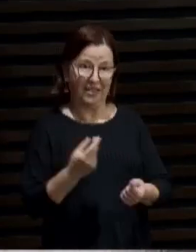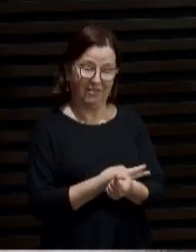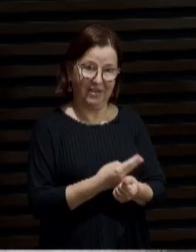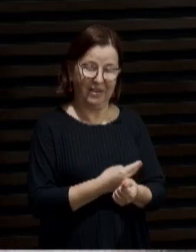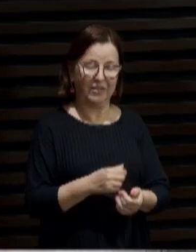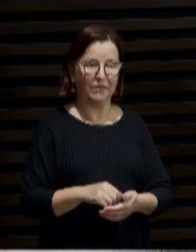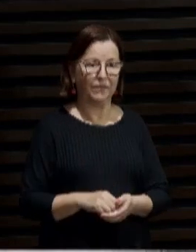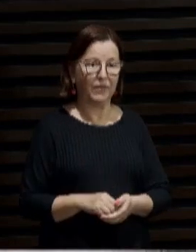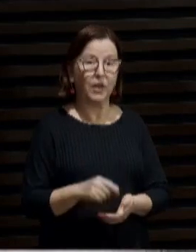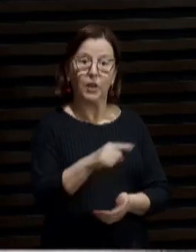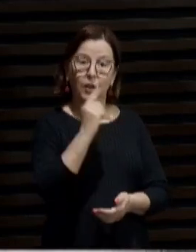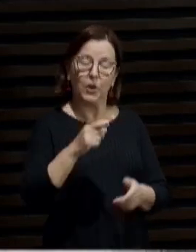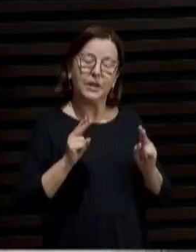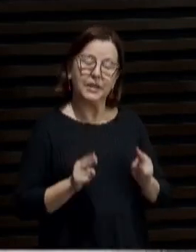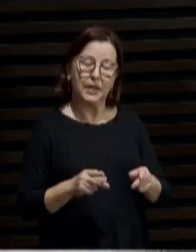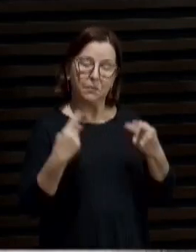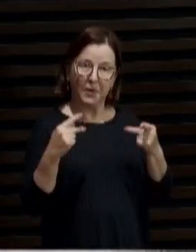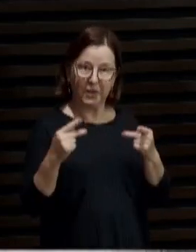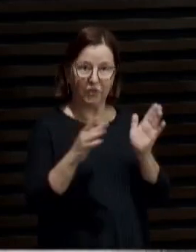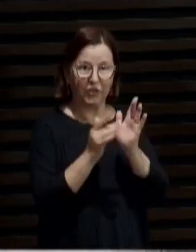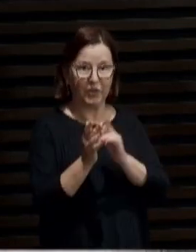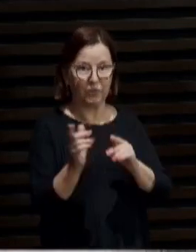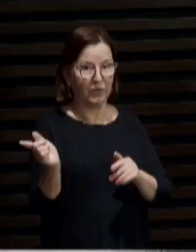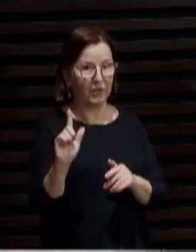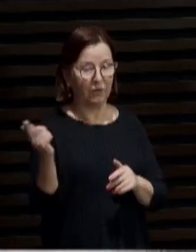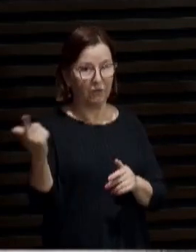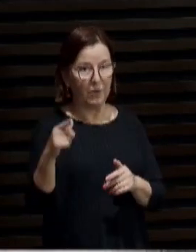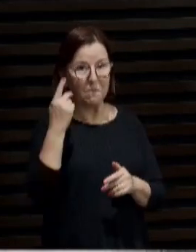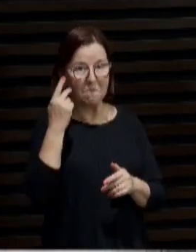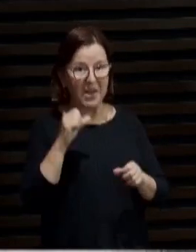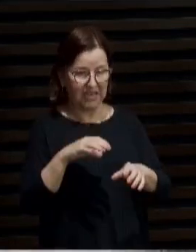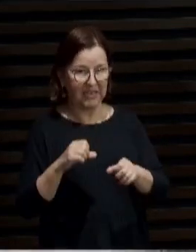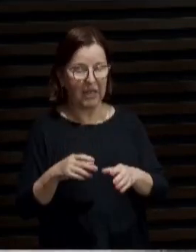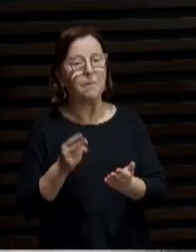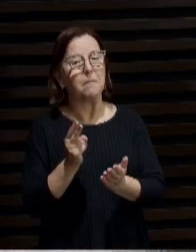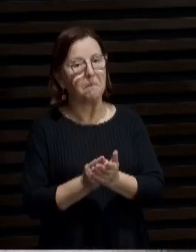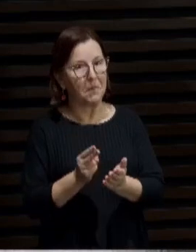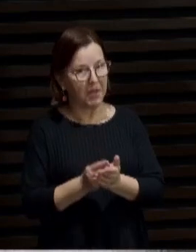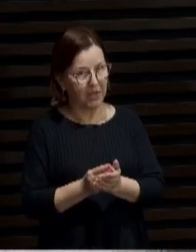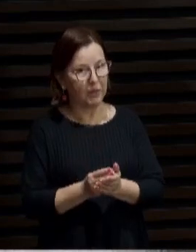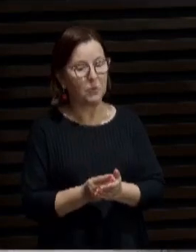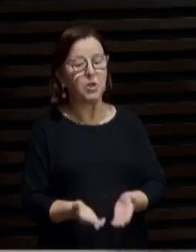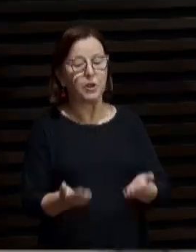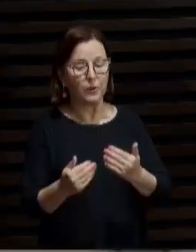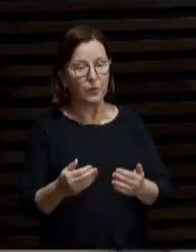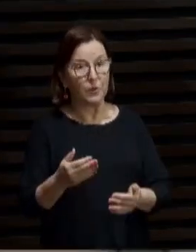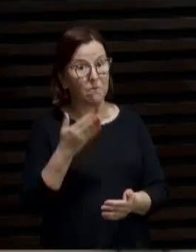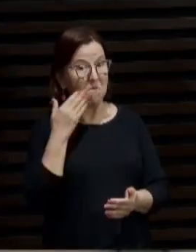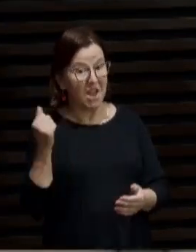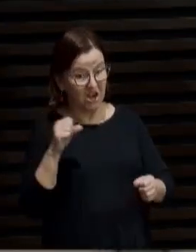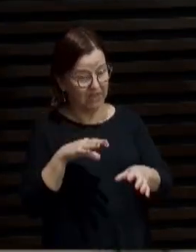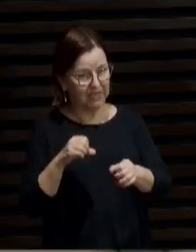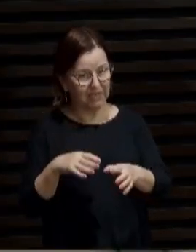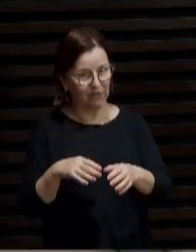nessa tecla, o pastor Glenn tem falado. Jesus ele não veio para trazer ensinos, ainda que ele trouxe os melhores ensinos.